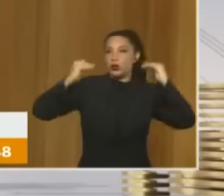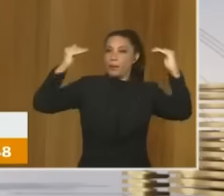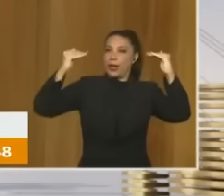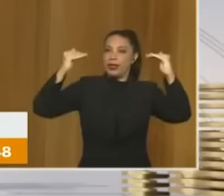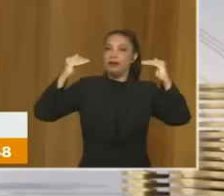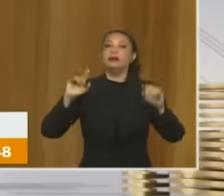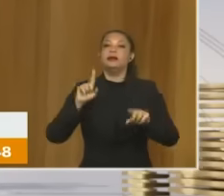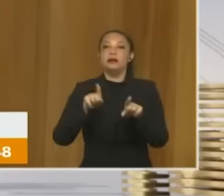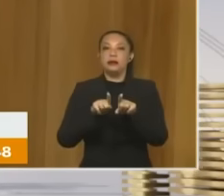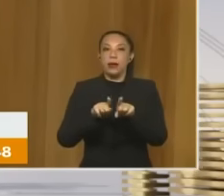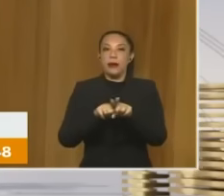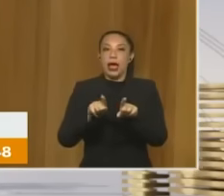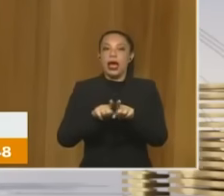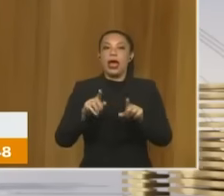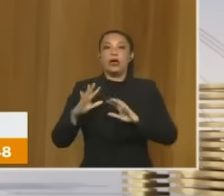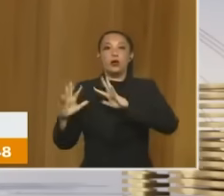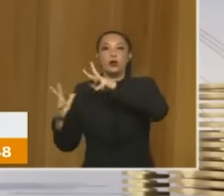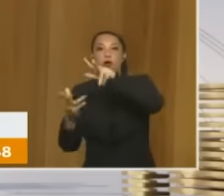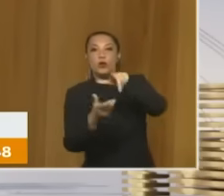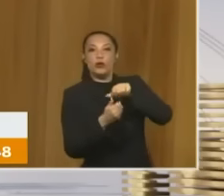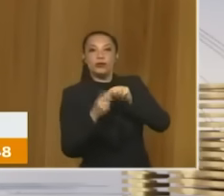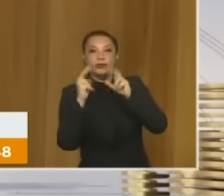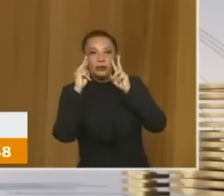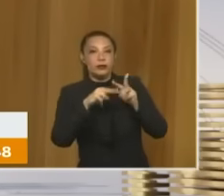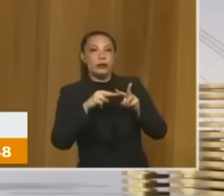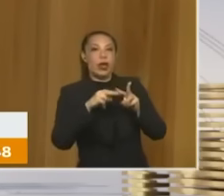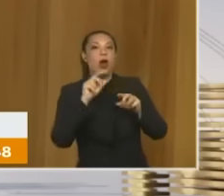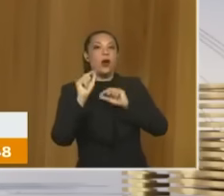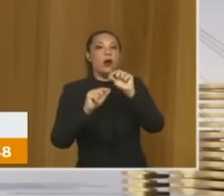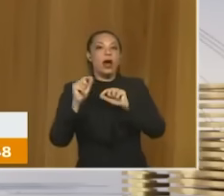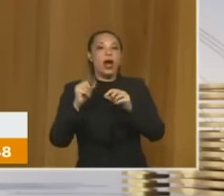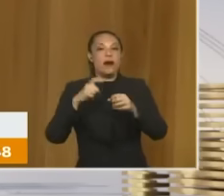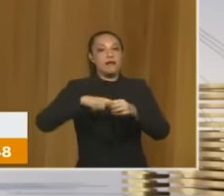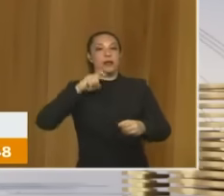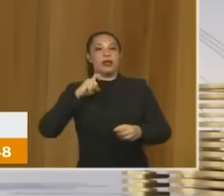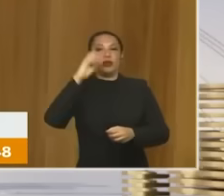República é uma situação complexa e difícil. Olha,